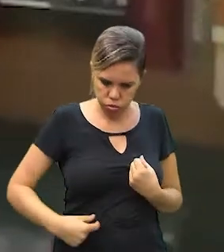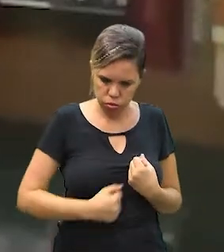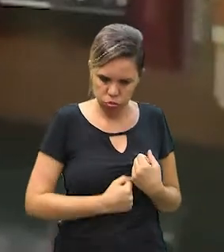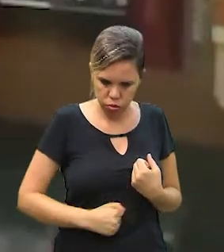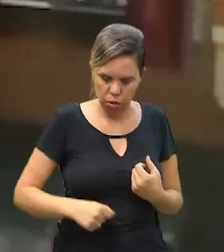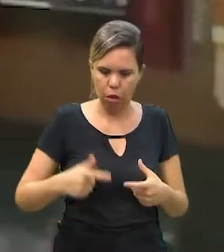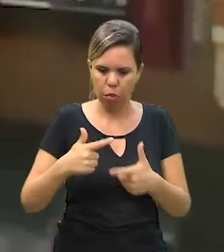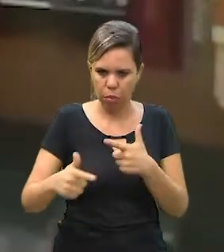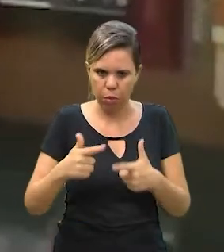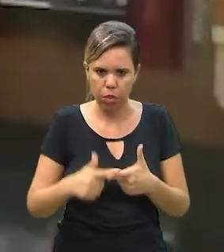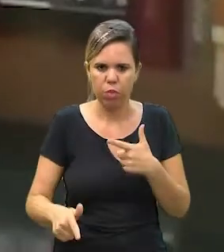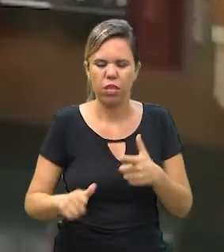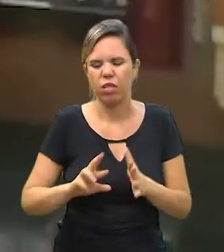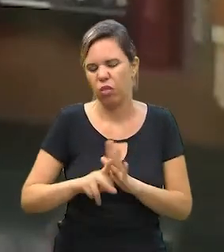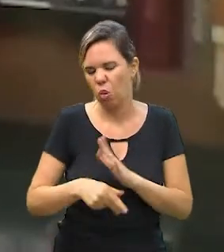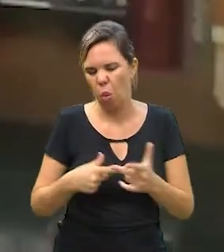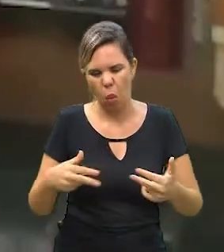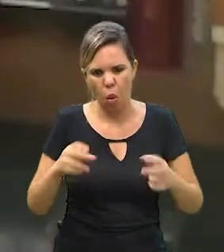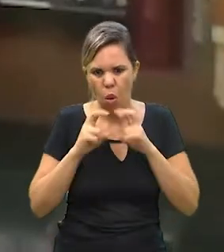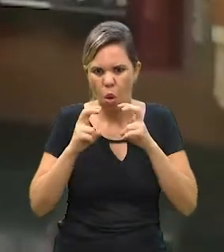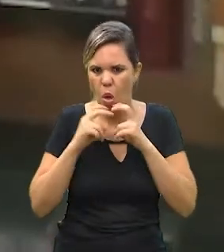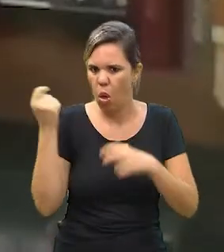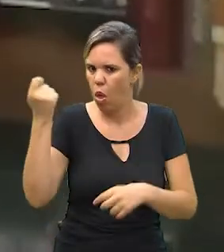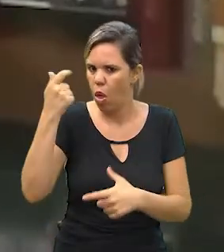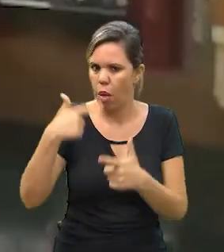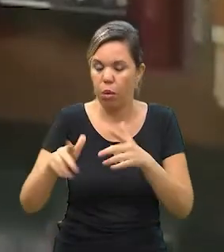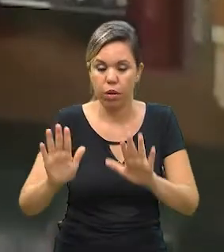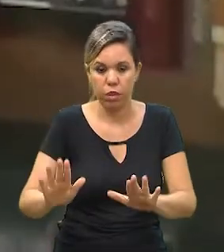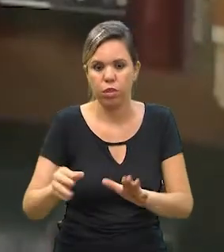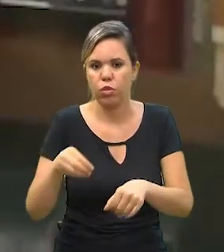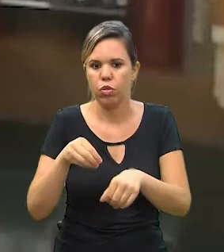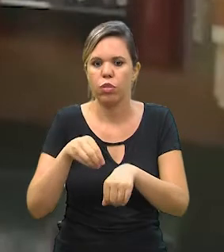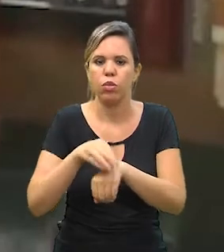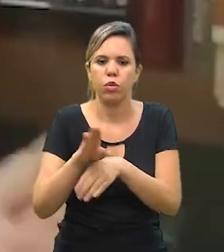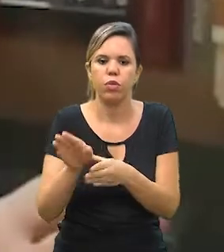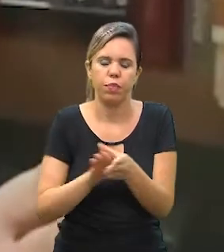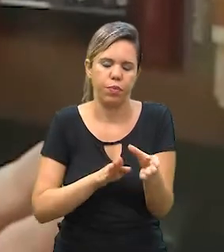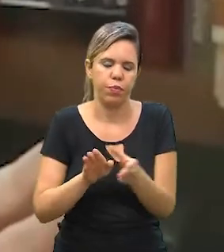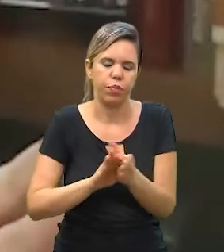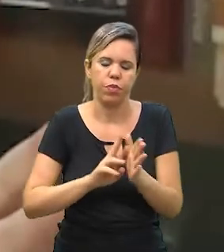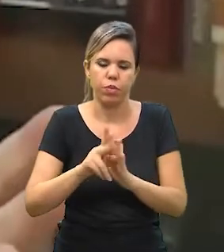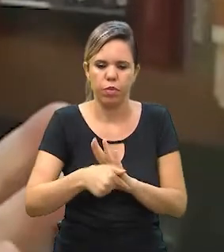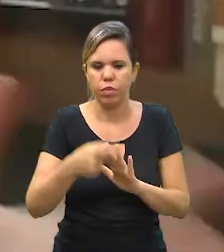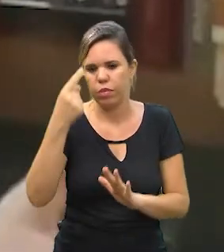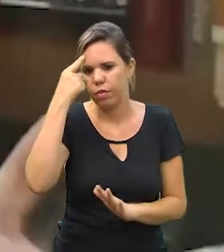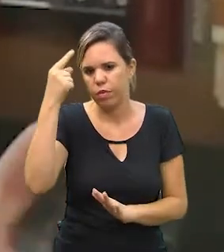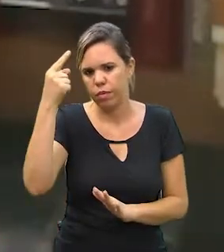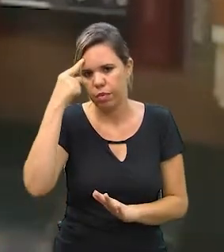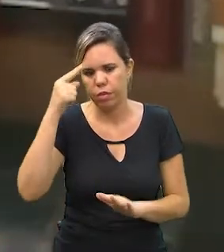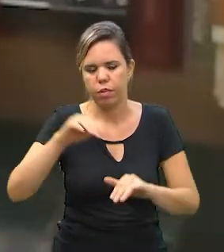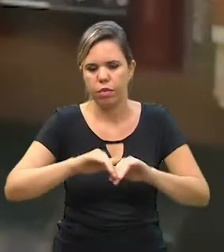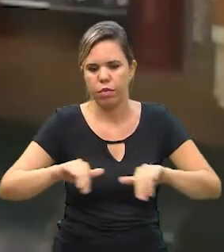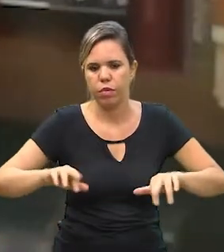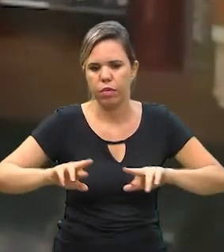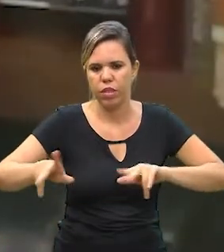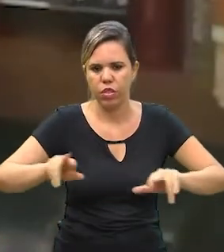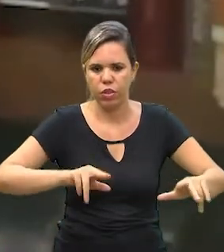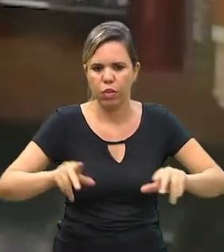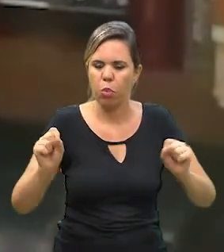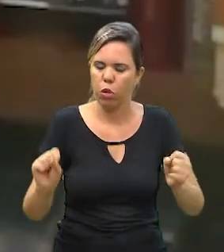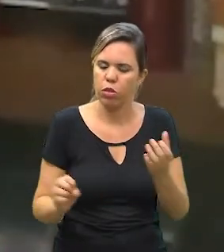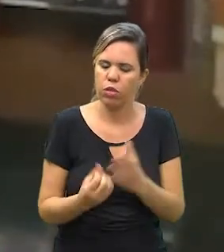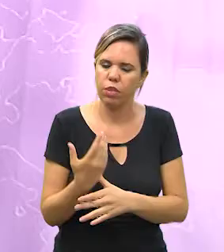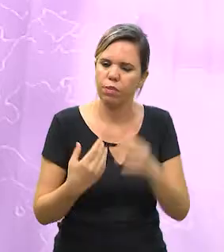de urgência, uma situação bastante grave. Então, eu estou te dando uma ideia de leque de coisas que